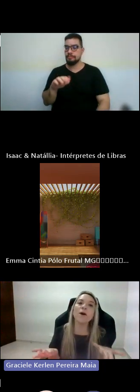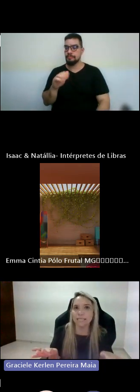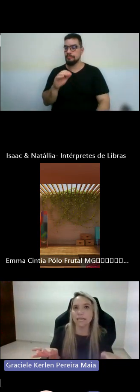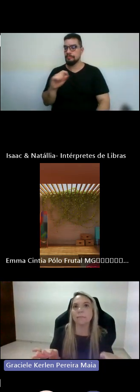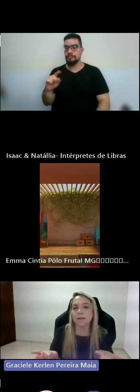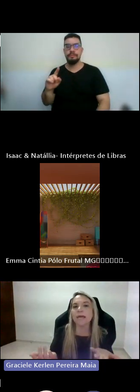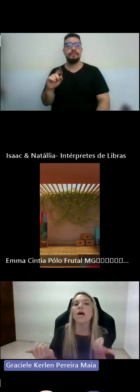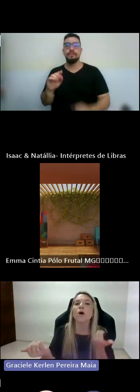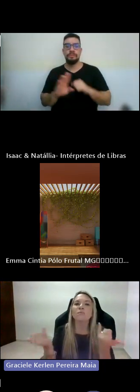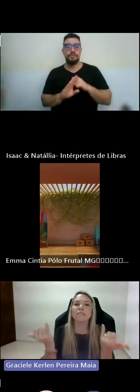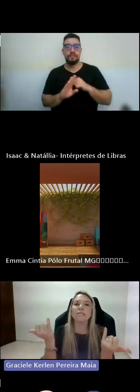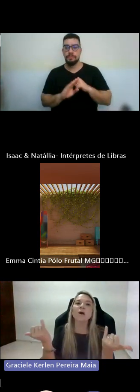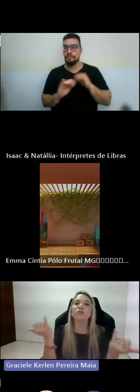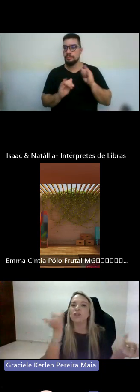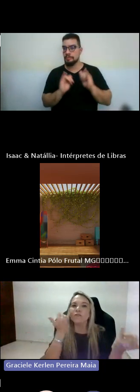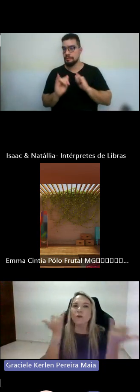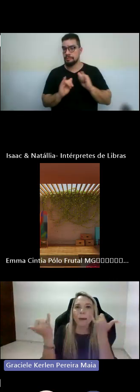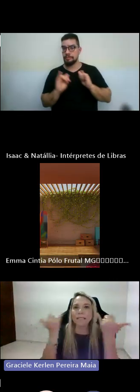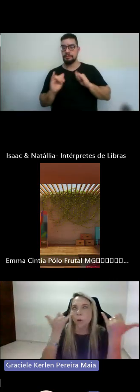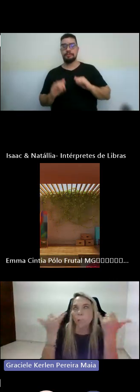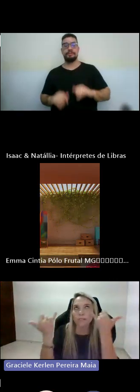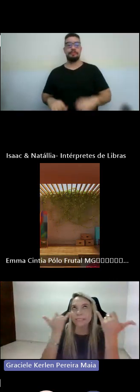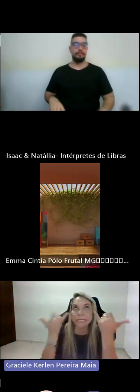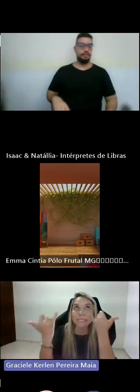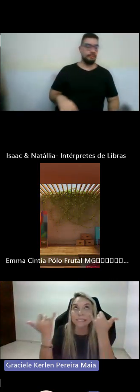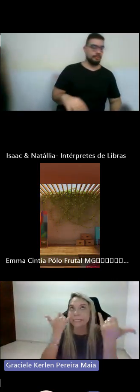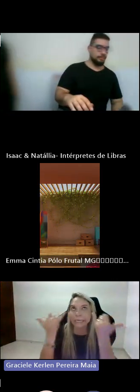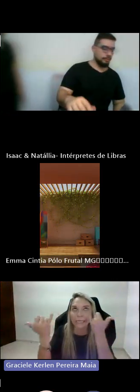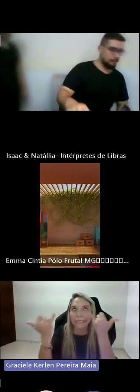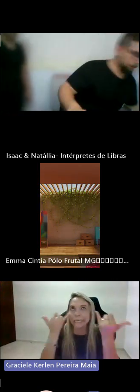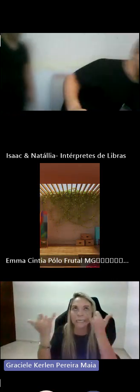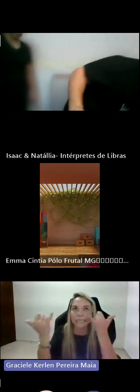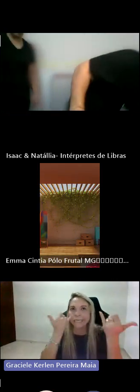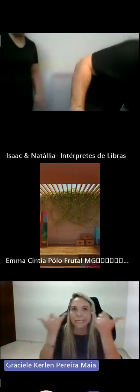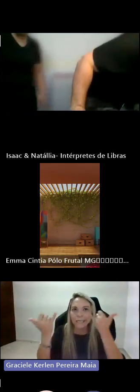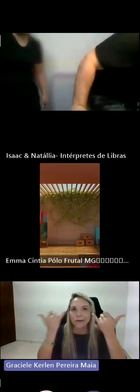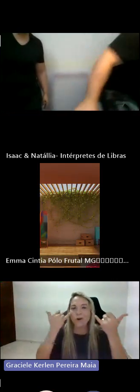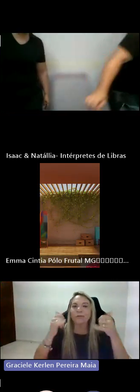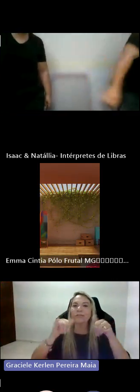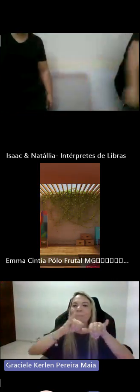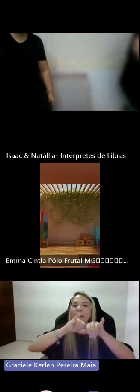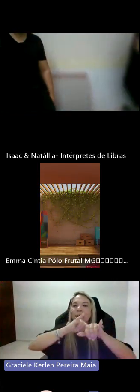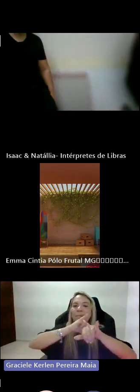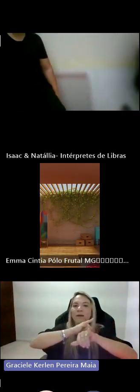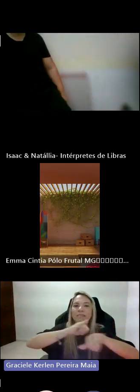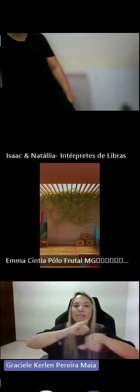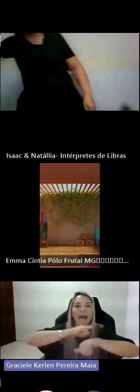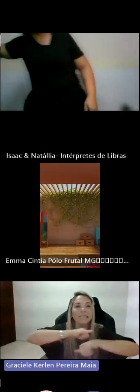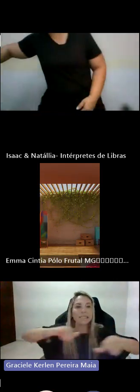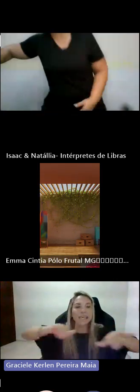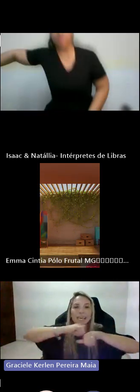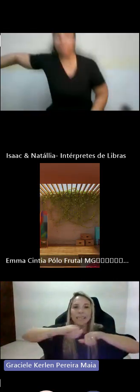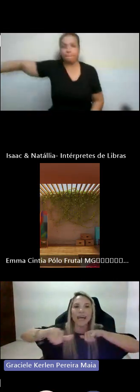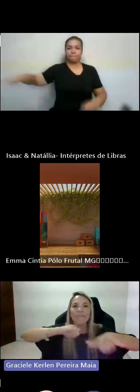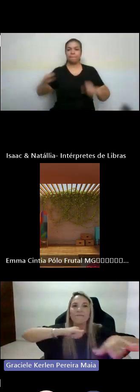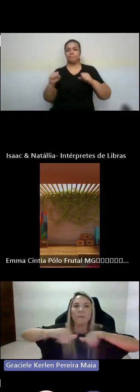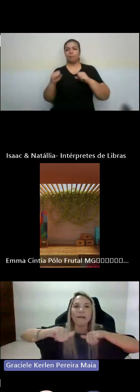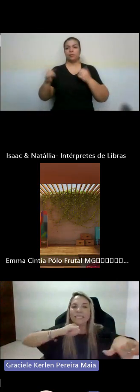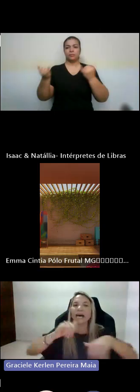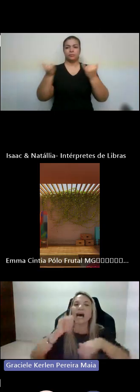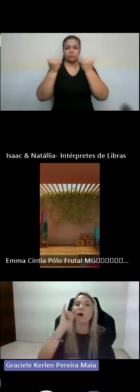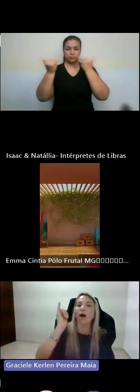tenho, por exemplo, né? O sinal de informação pode ser assim, como também pode ser assim,